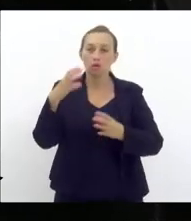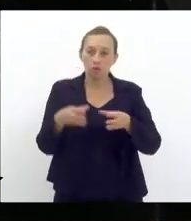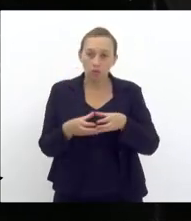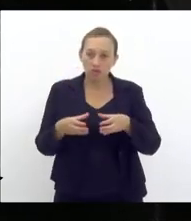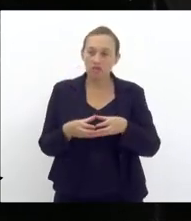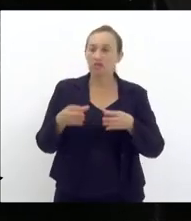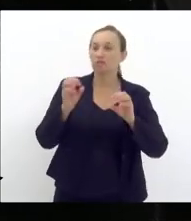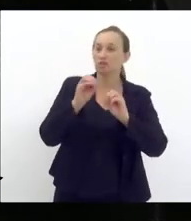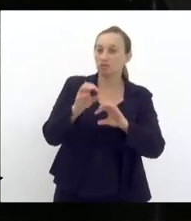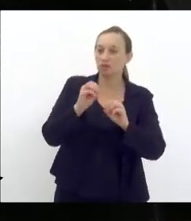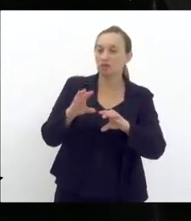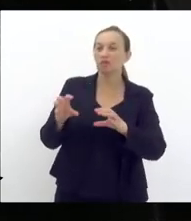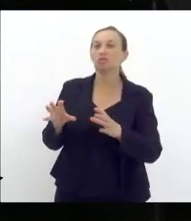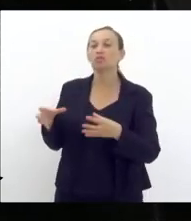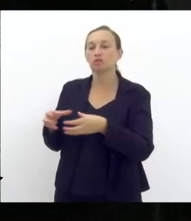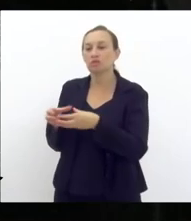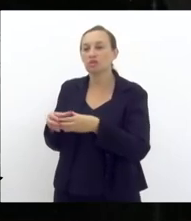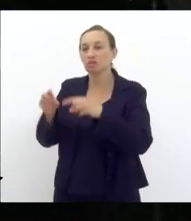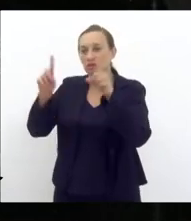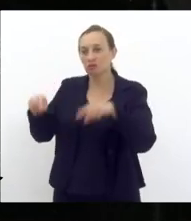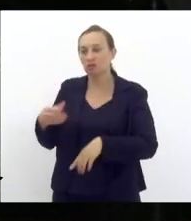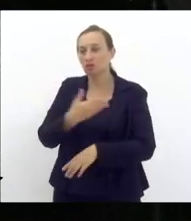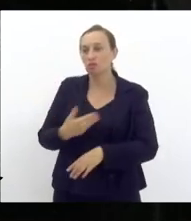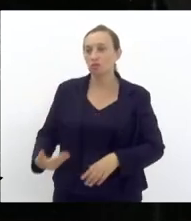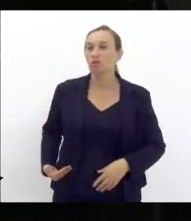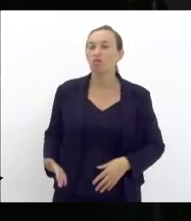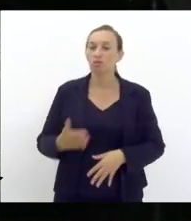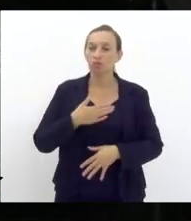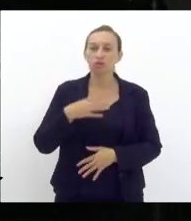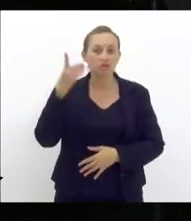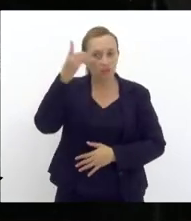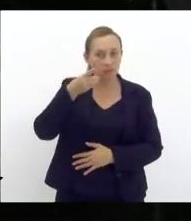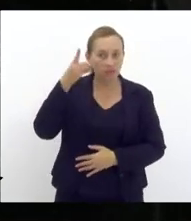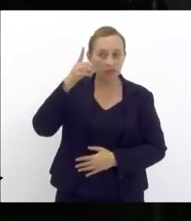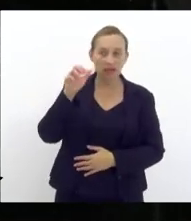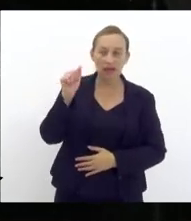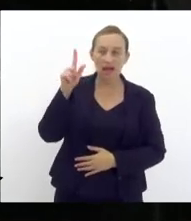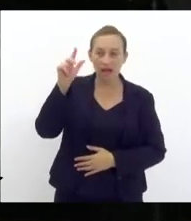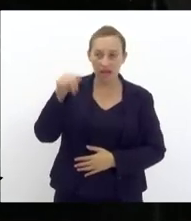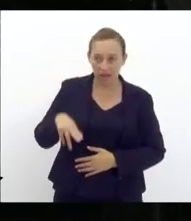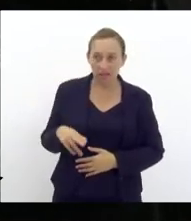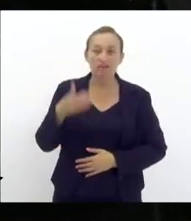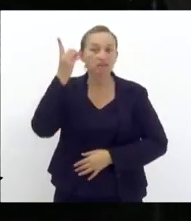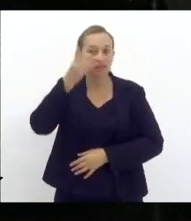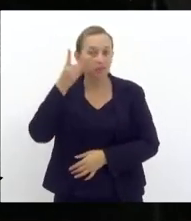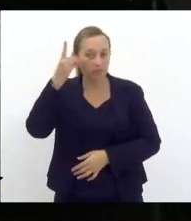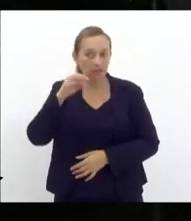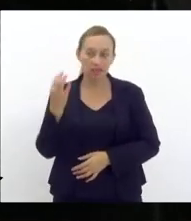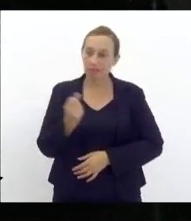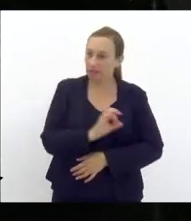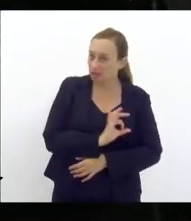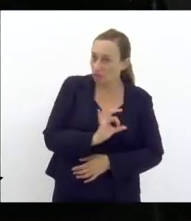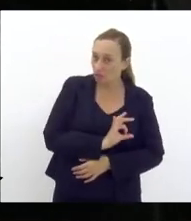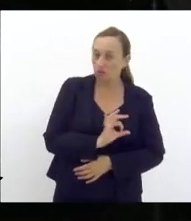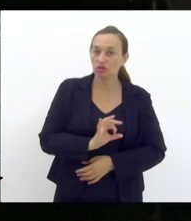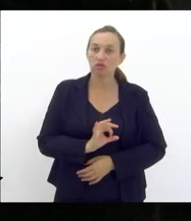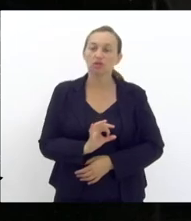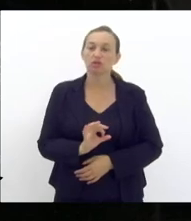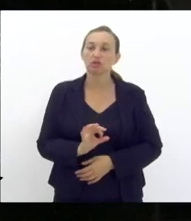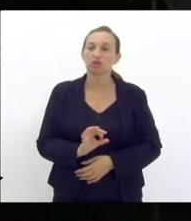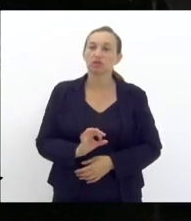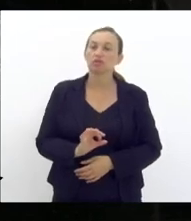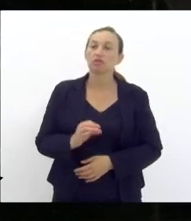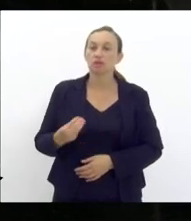e servidores públicos presididas por mim pelo Deputado Alan Lopes a deputada Marta Rocha a respectivamente além